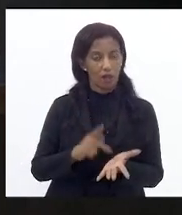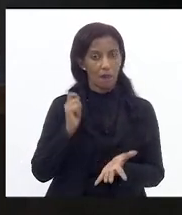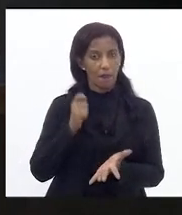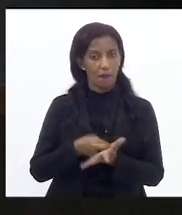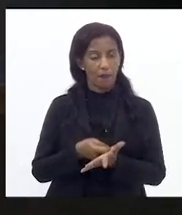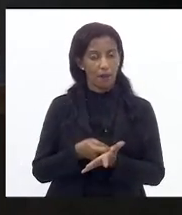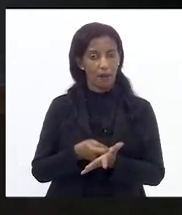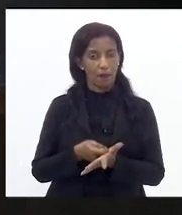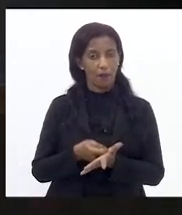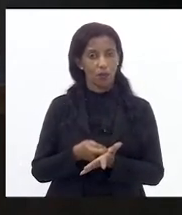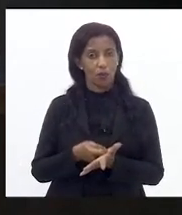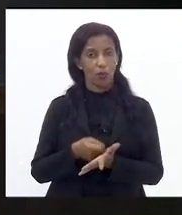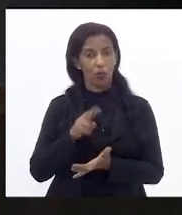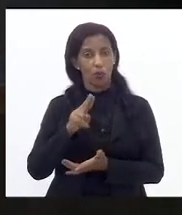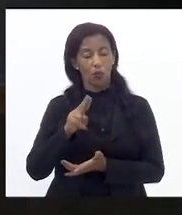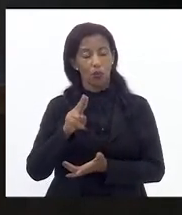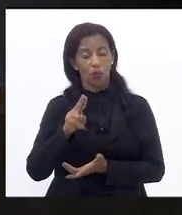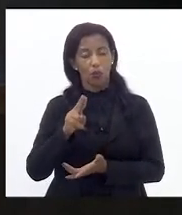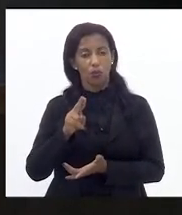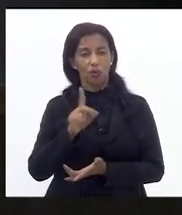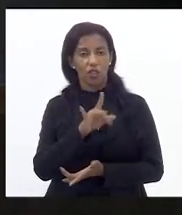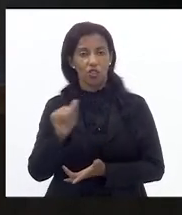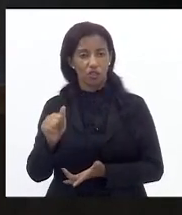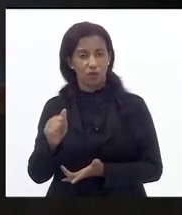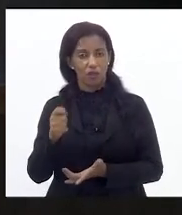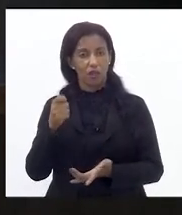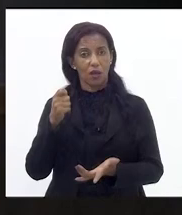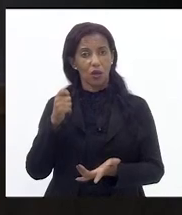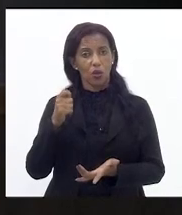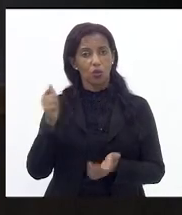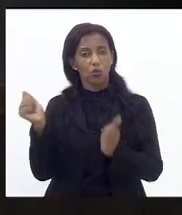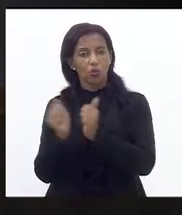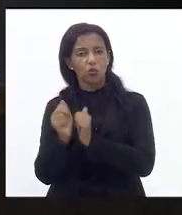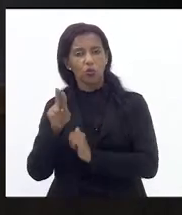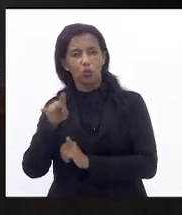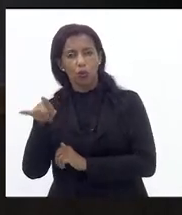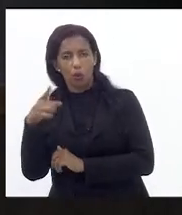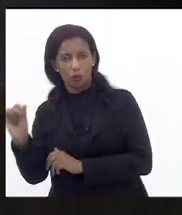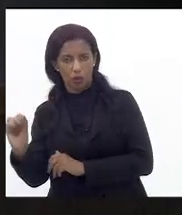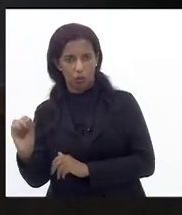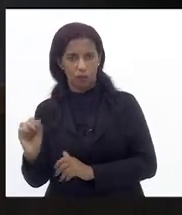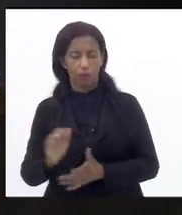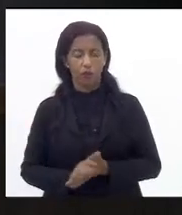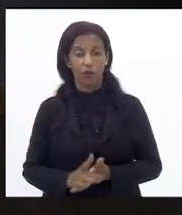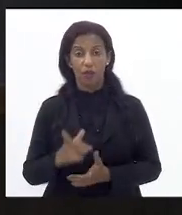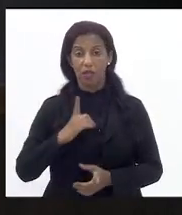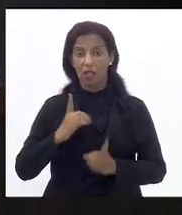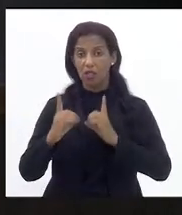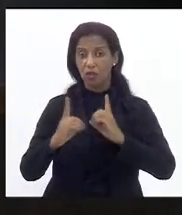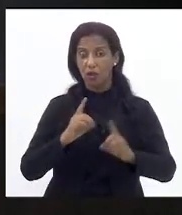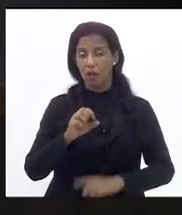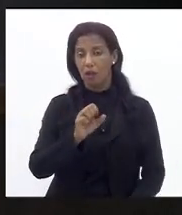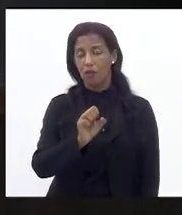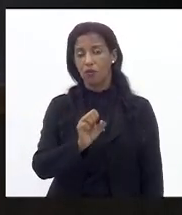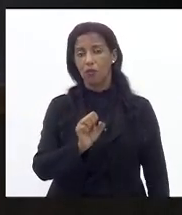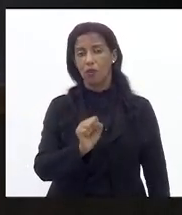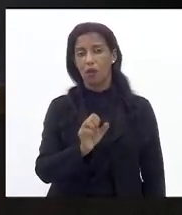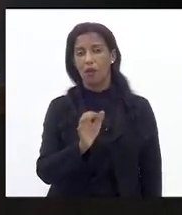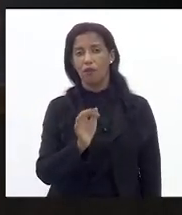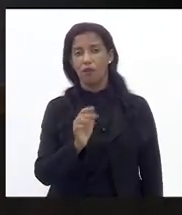pública do Estado com a união é a partir da dívida ativa e tem ainda a discussão sobre UFPE